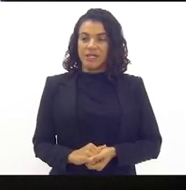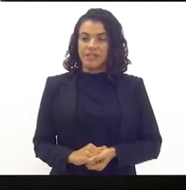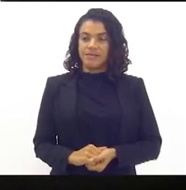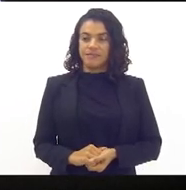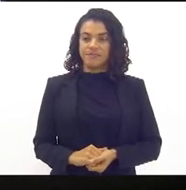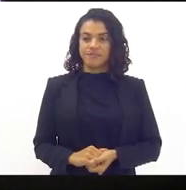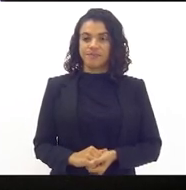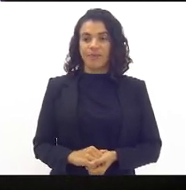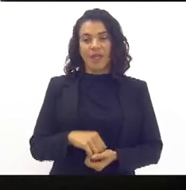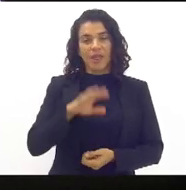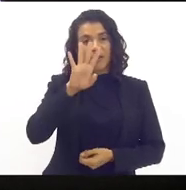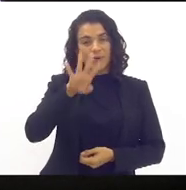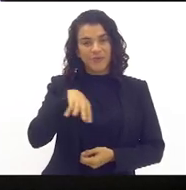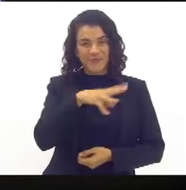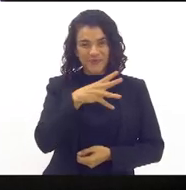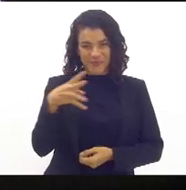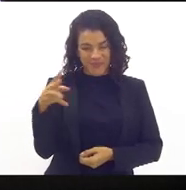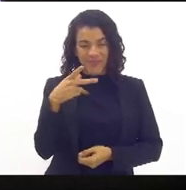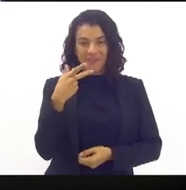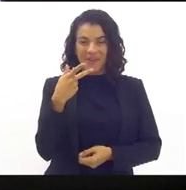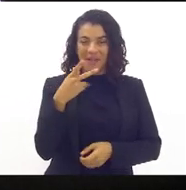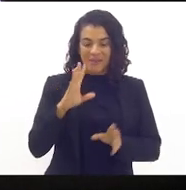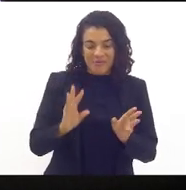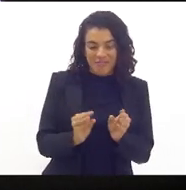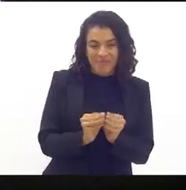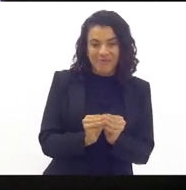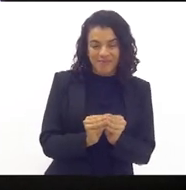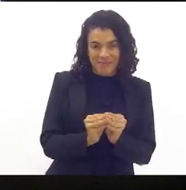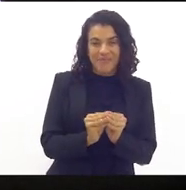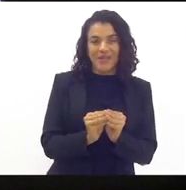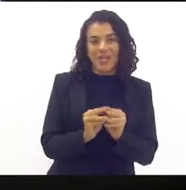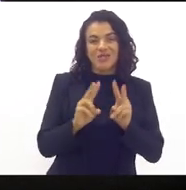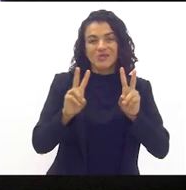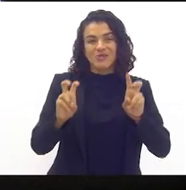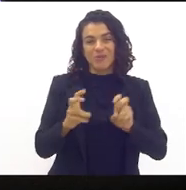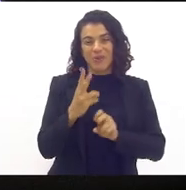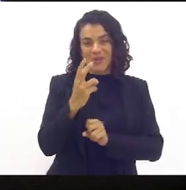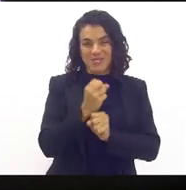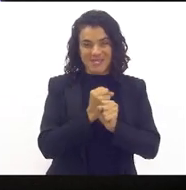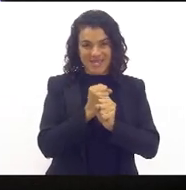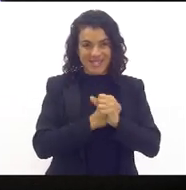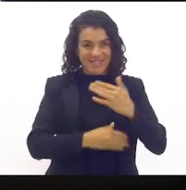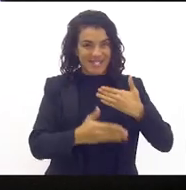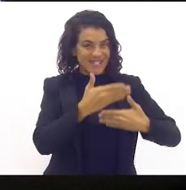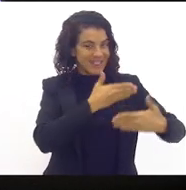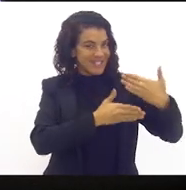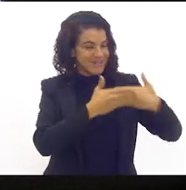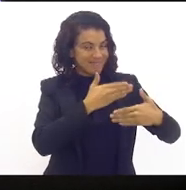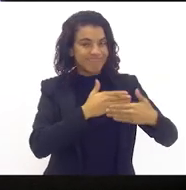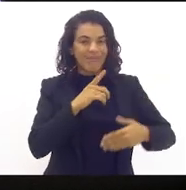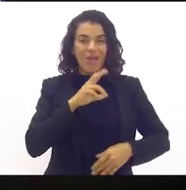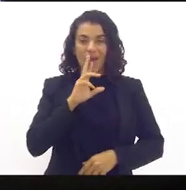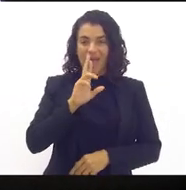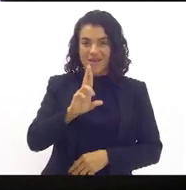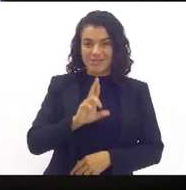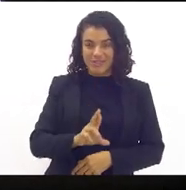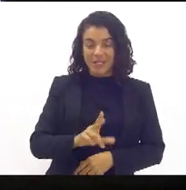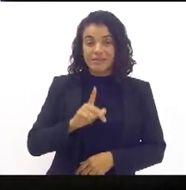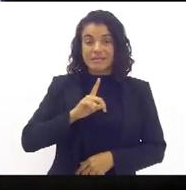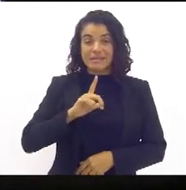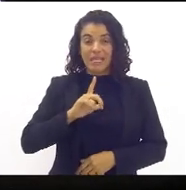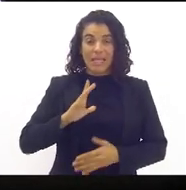Aqui é o quadro, justamente, que a gente estava falando um pouquinho dois slides atrás, que é justamente a questão do resultado, né? Então, assim, nós temos aqui as receitas